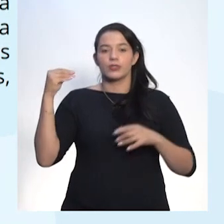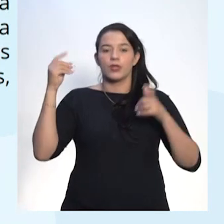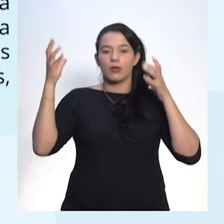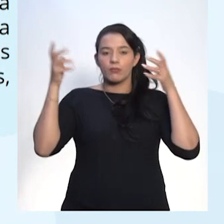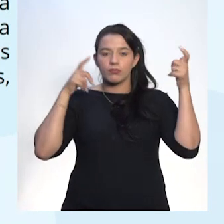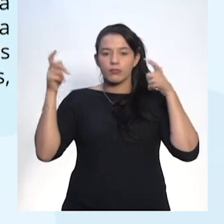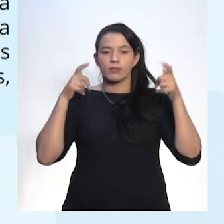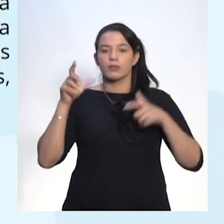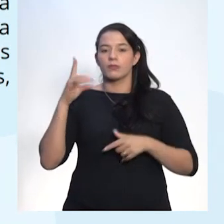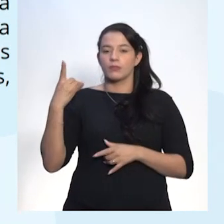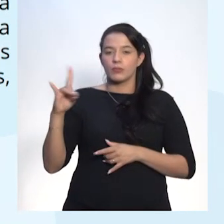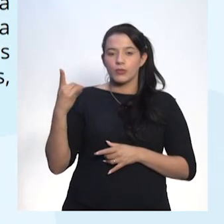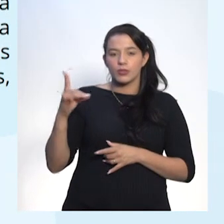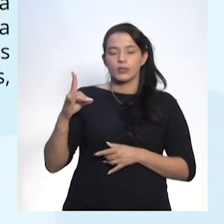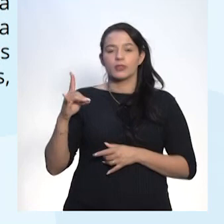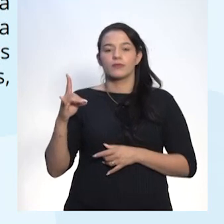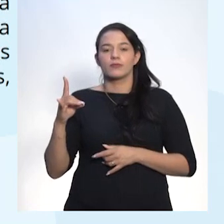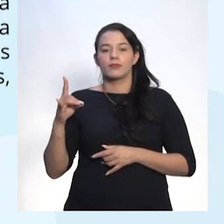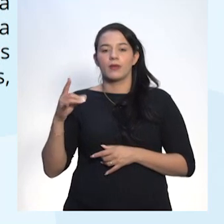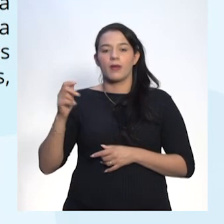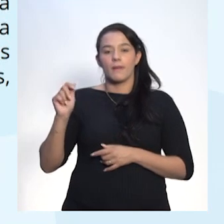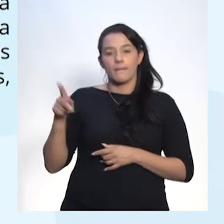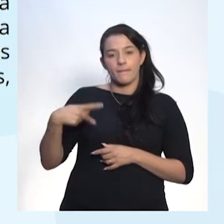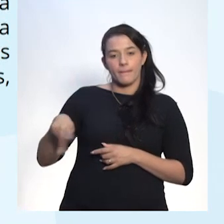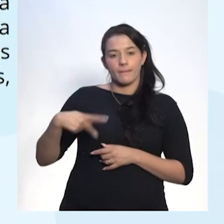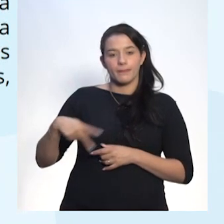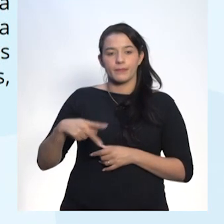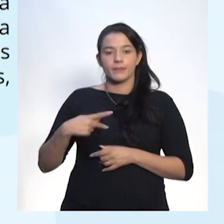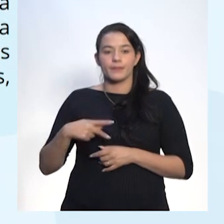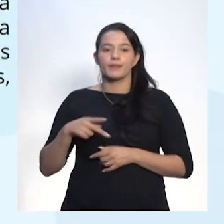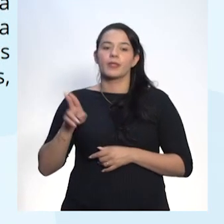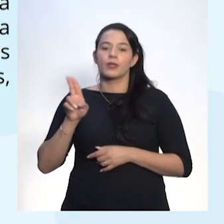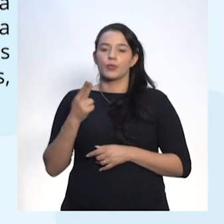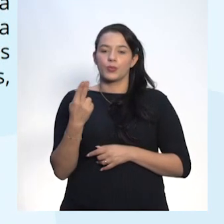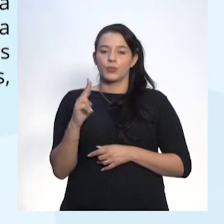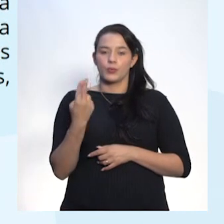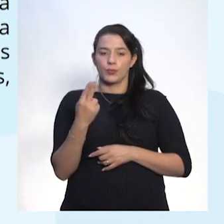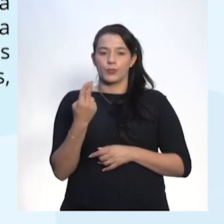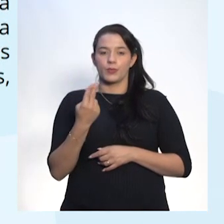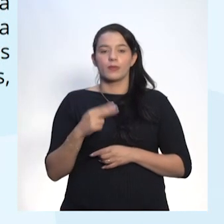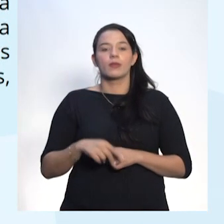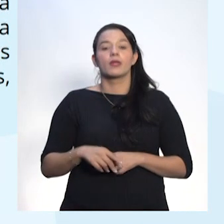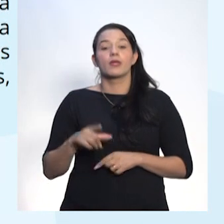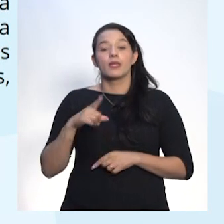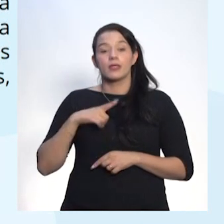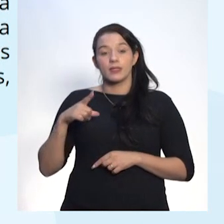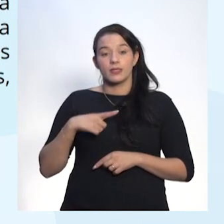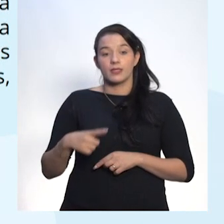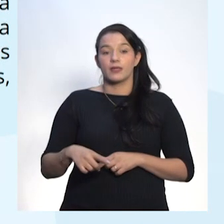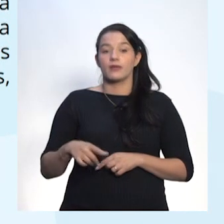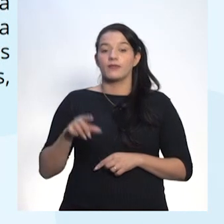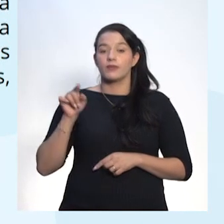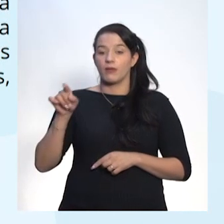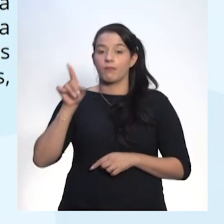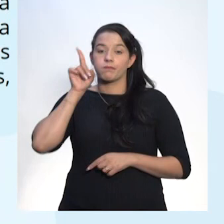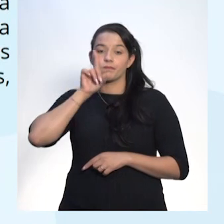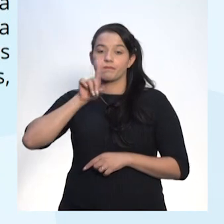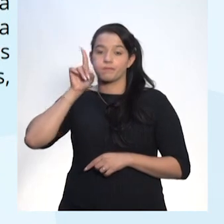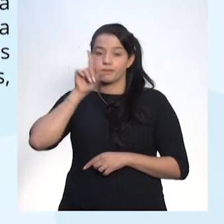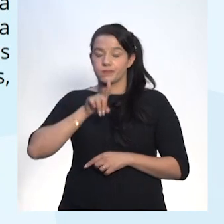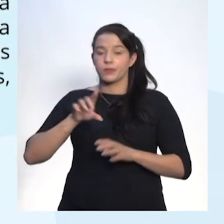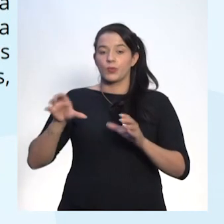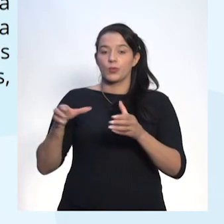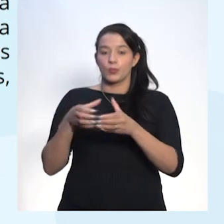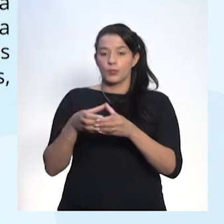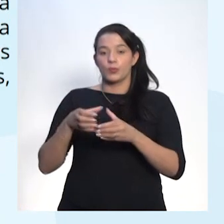Bolívia, Paraguai e Uruguai. E contou com os serviços de inteligência dos Estados Unidos.